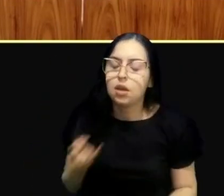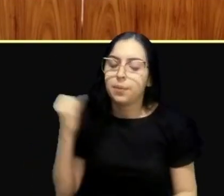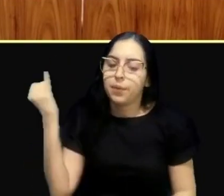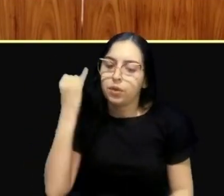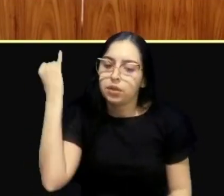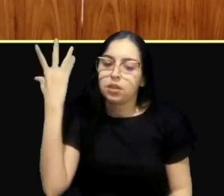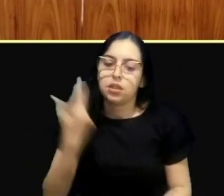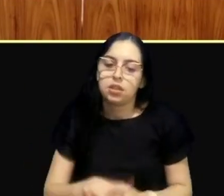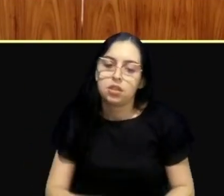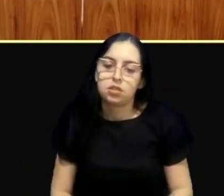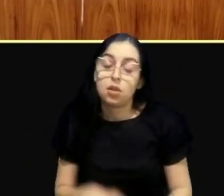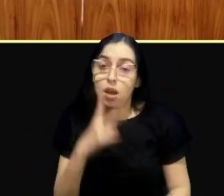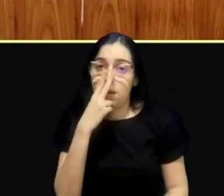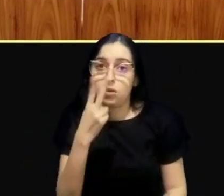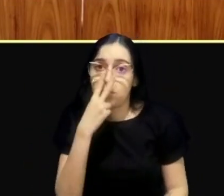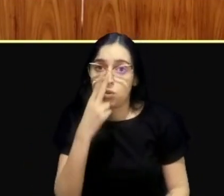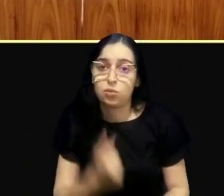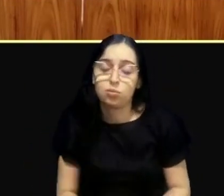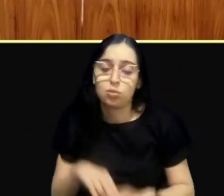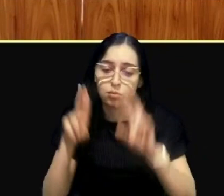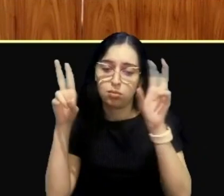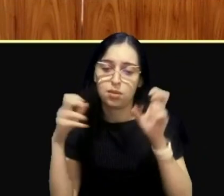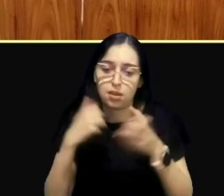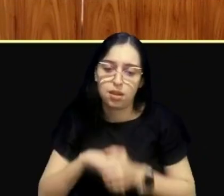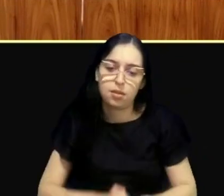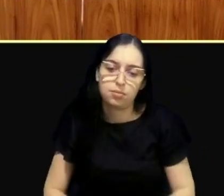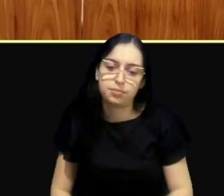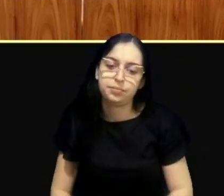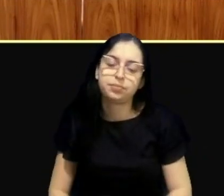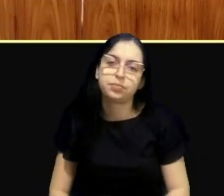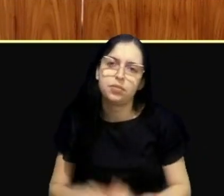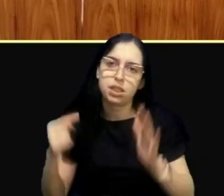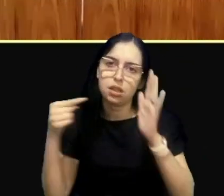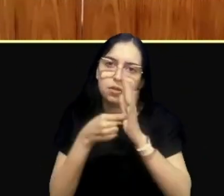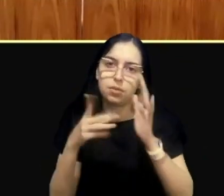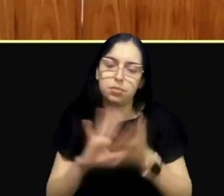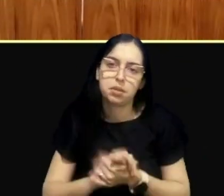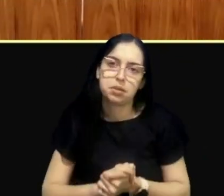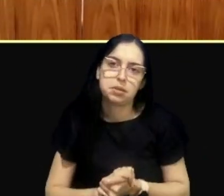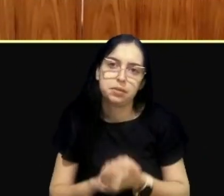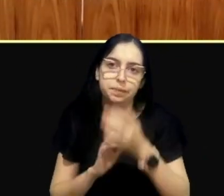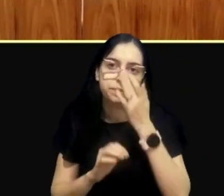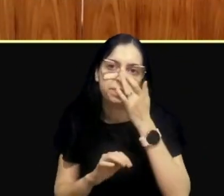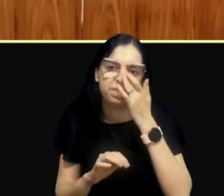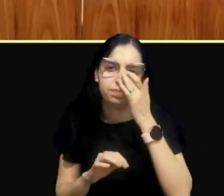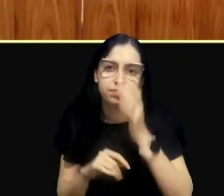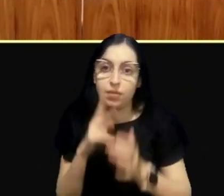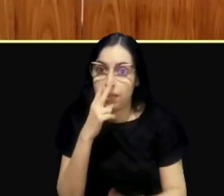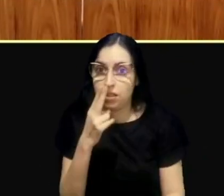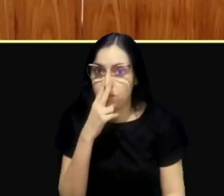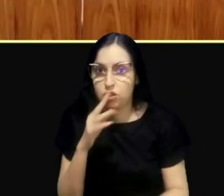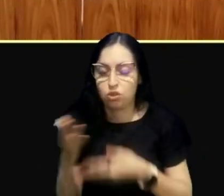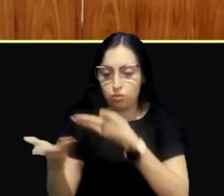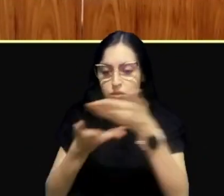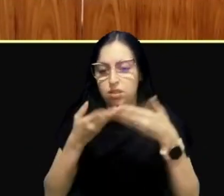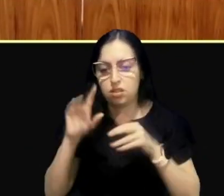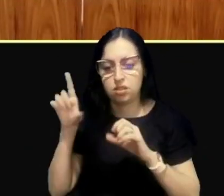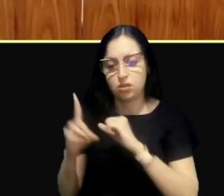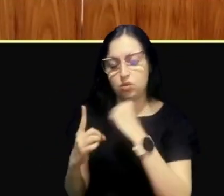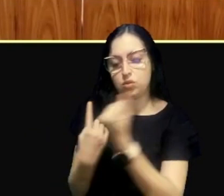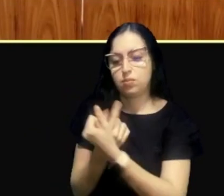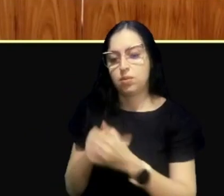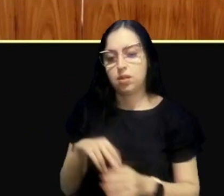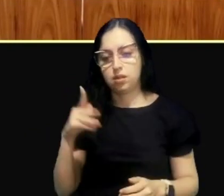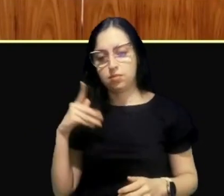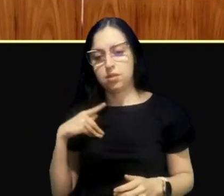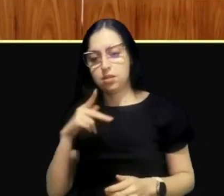ali. Eu acho que um bom termo de É o termo de referência, né? referência, Um bom termo de exatamente. referência, eu acho que a participação tanto da sociedade do